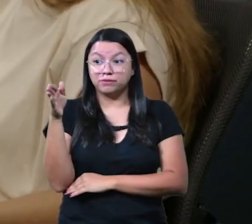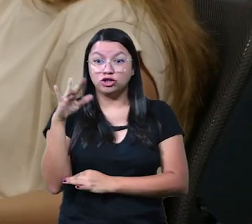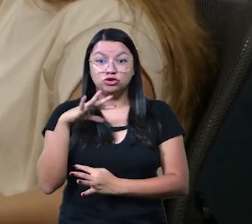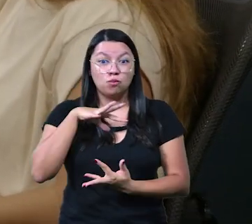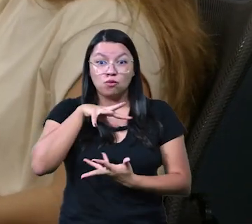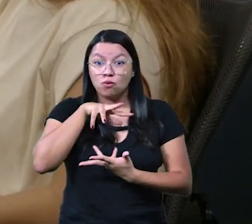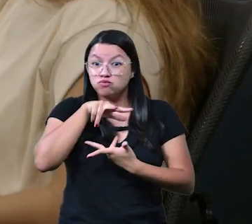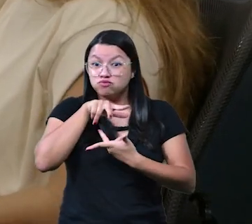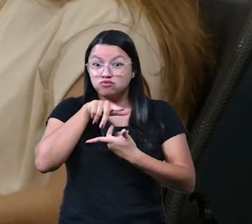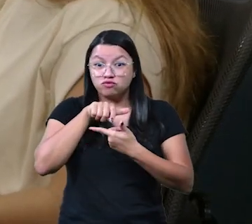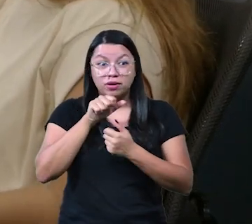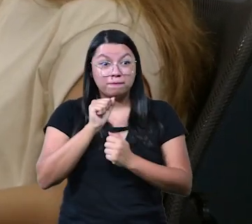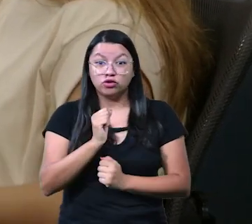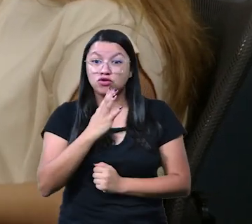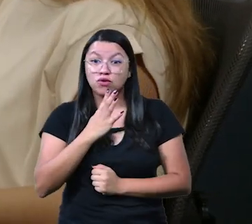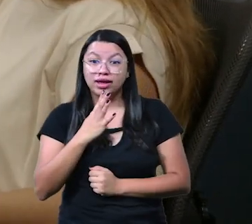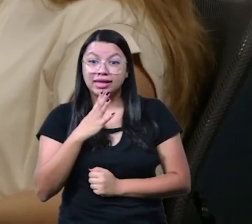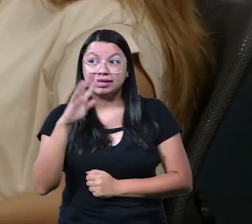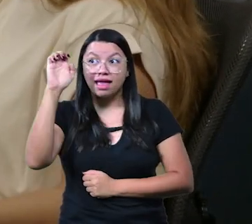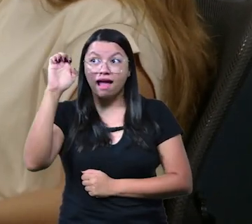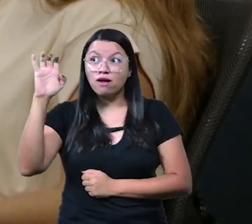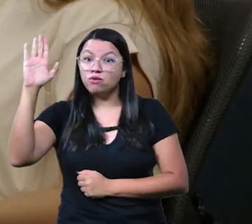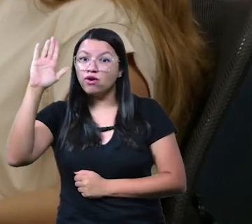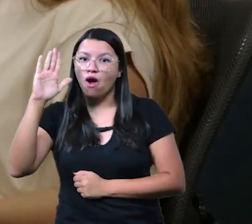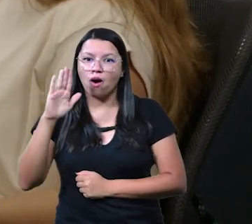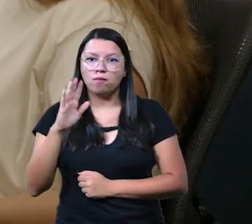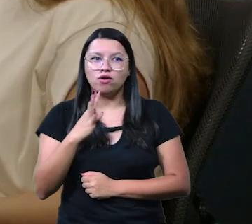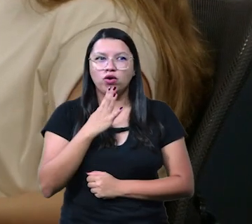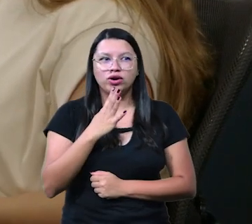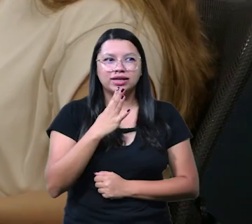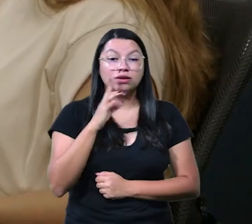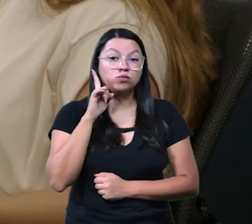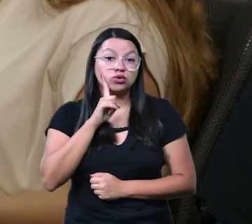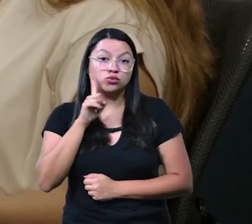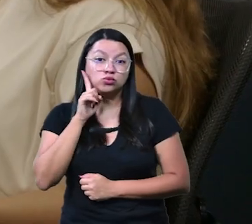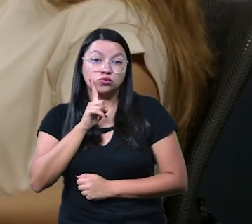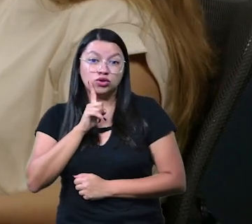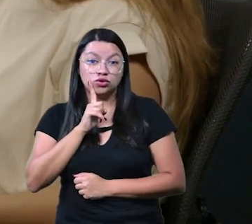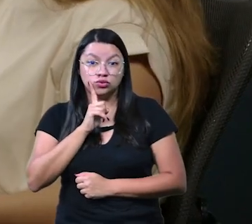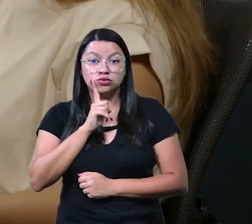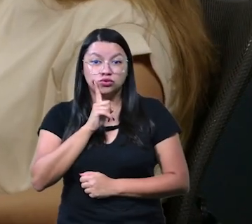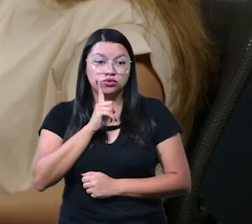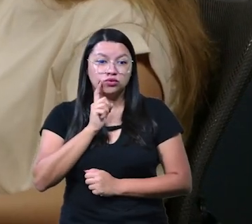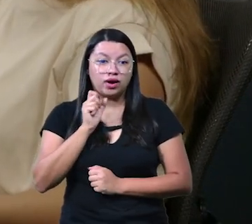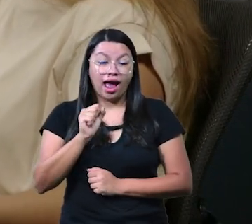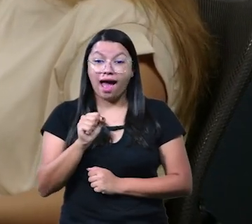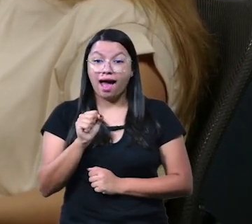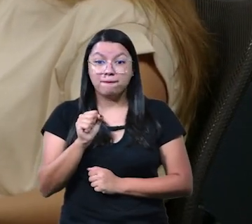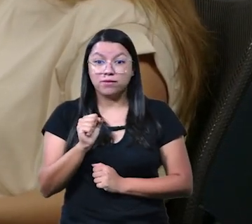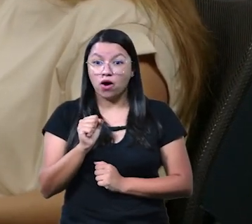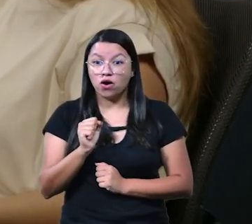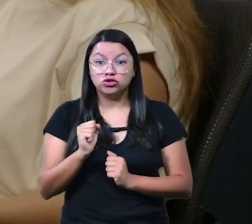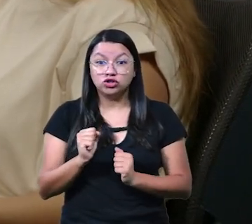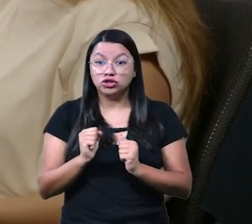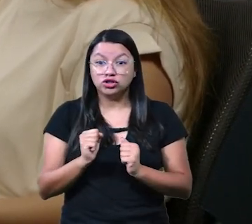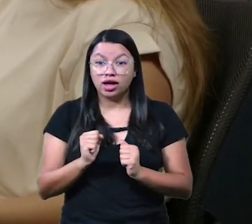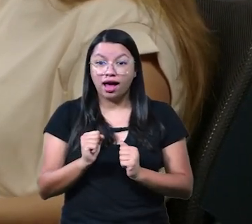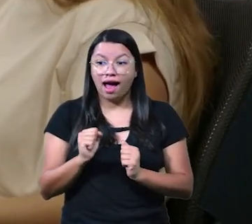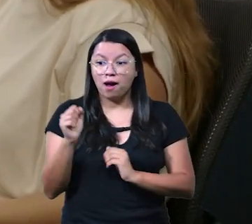os Estados Unidos. Se você tiver isso como meta, obviamente. Mas é um mercado muito grande que ele nunca vai deixar de